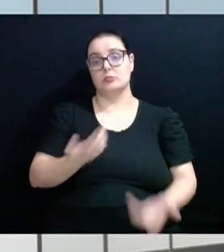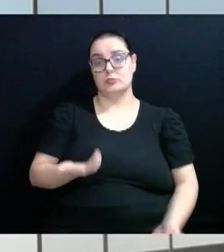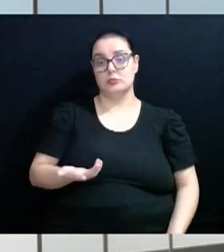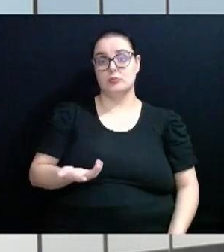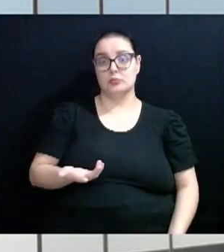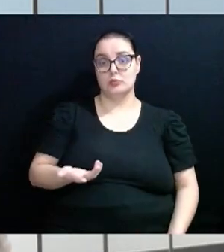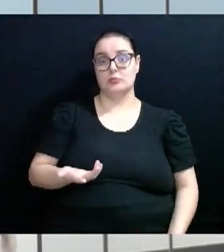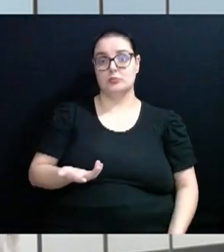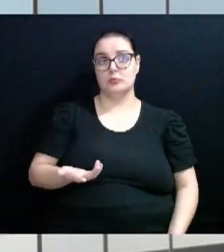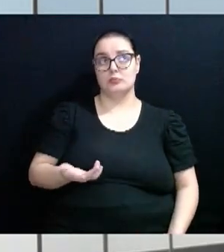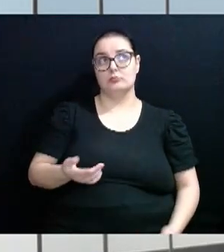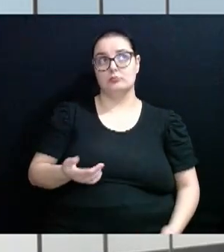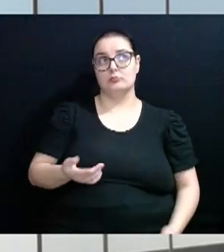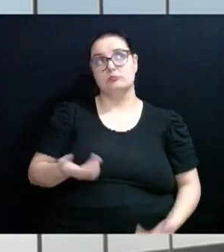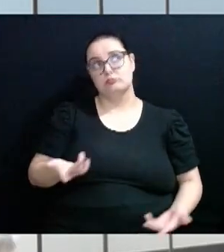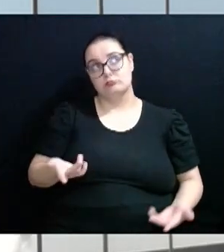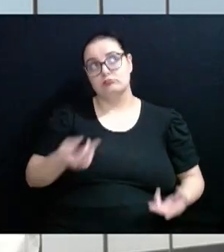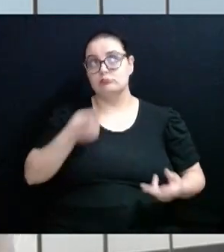digamos,